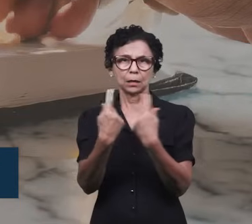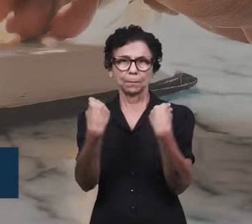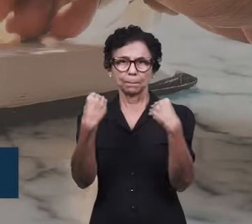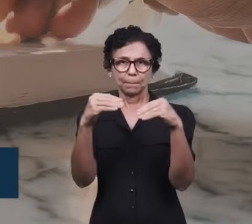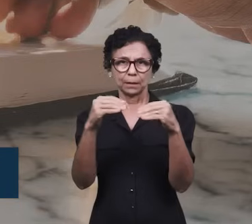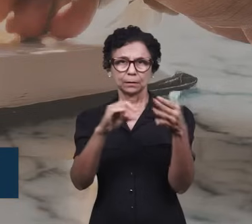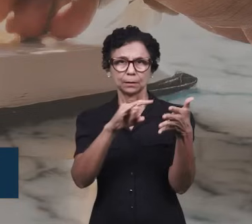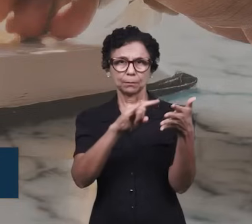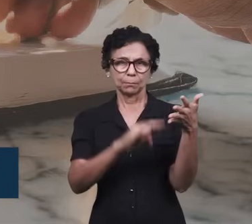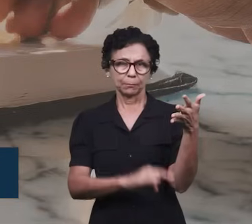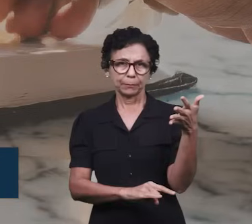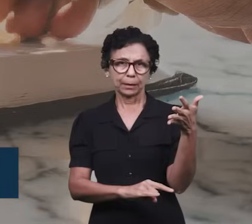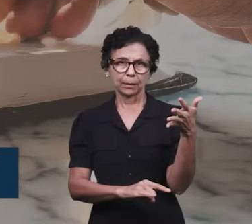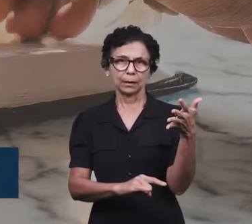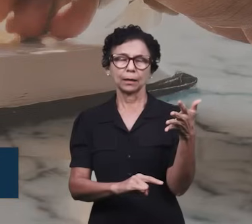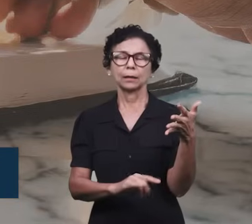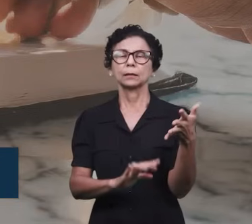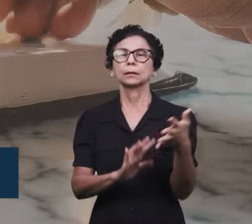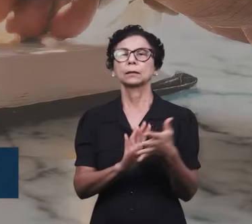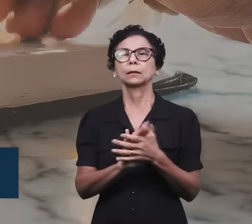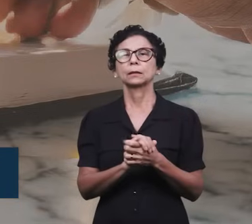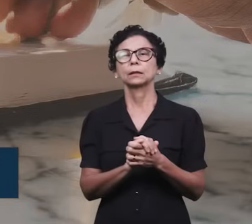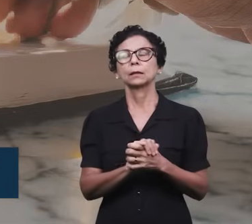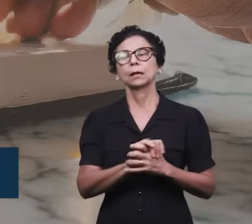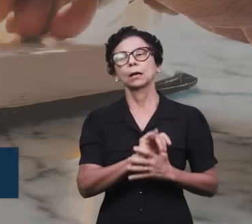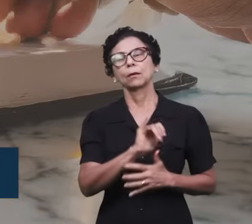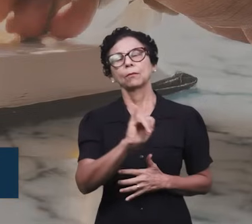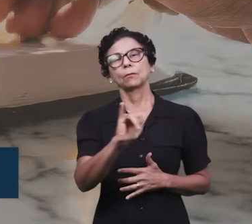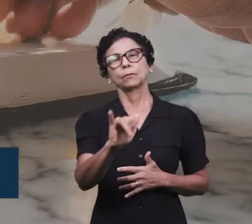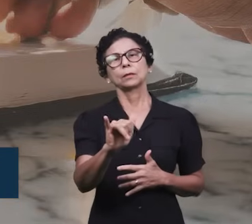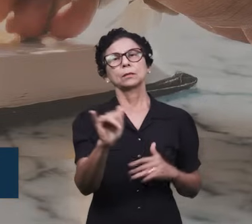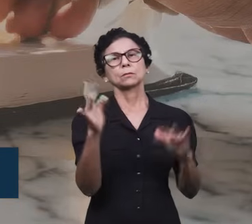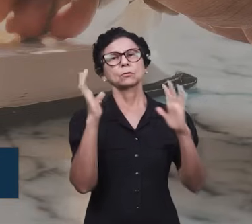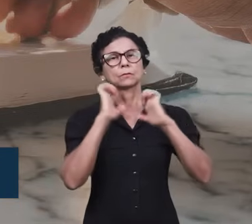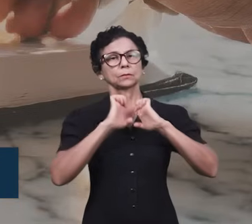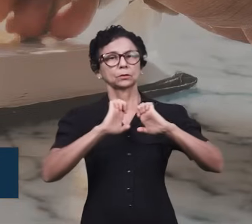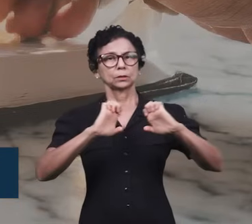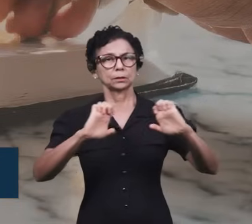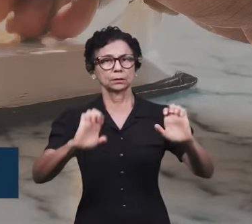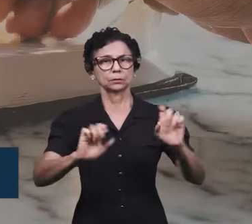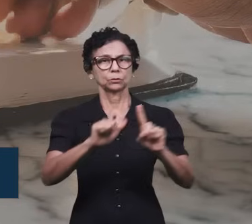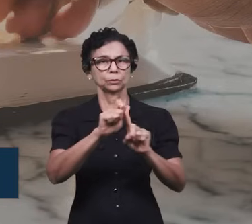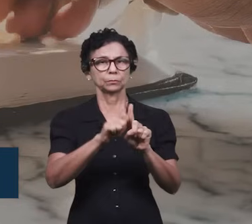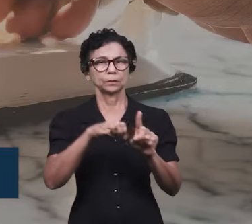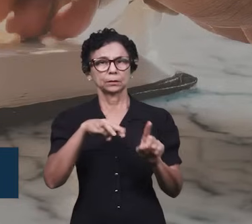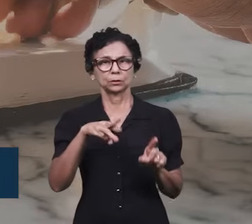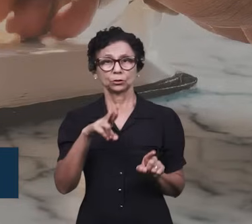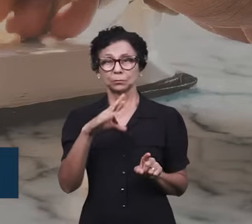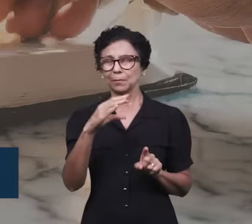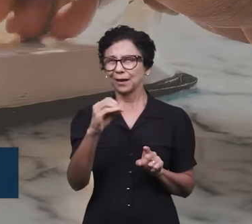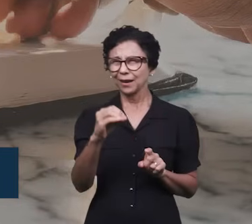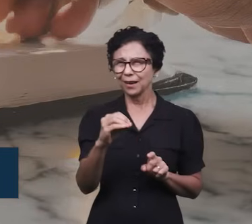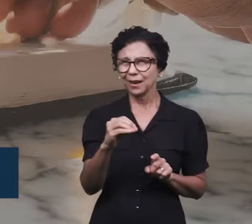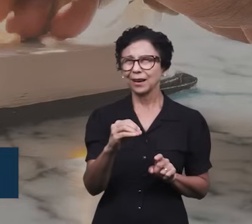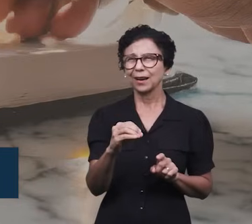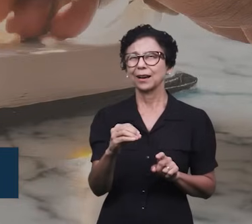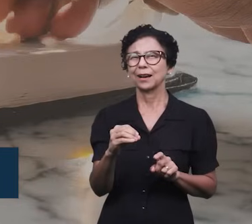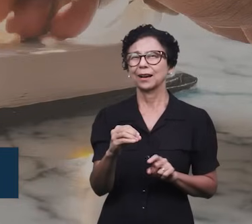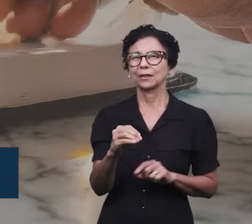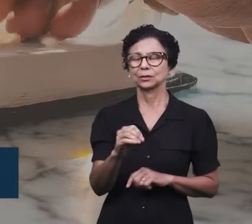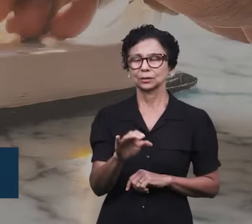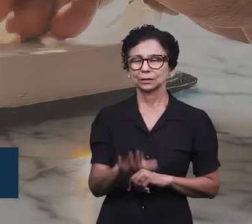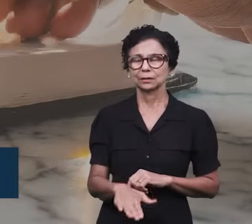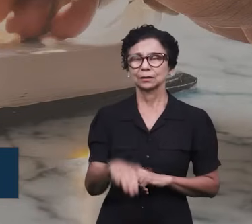circulares de evangelização do mês de março, das crianças, intermediários e adolescentes, no mês de abril, dos jovens,